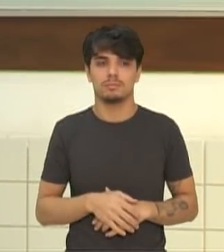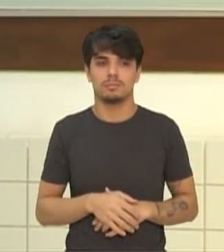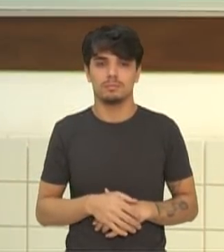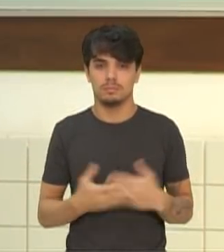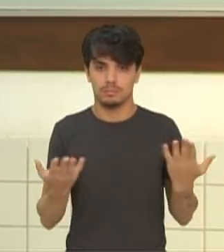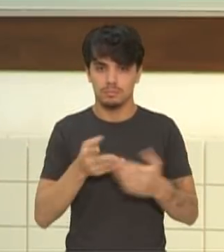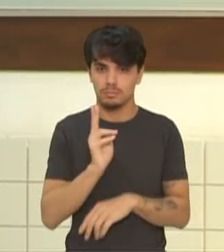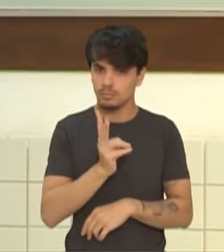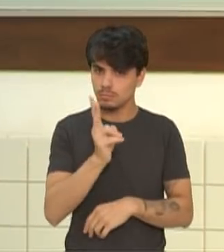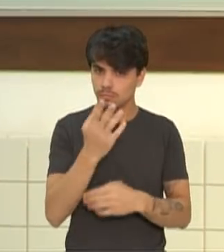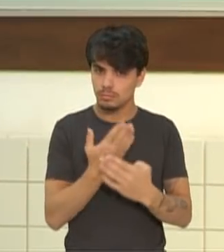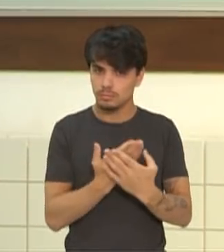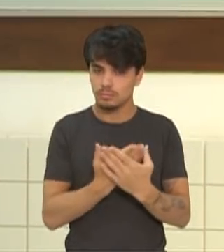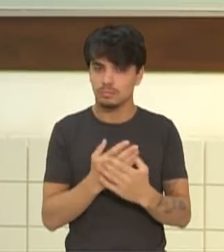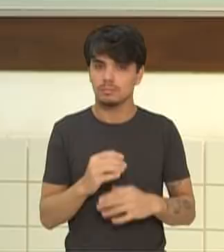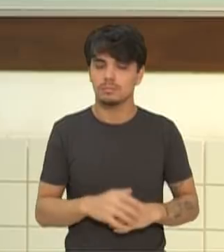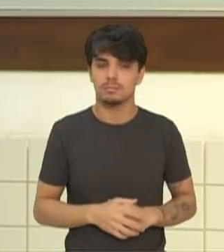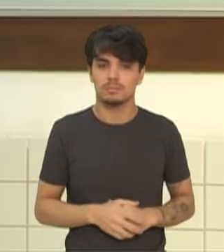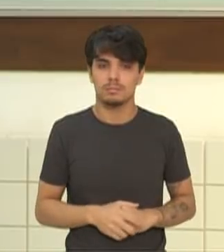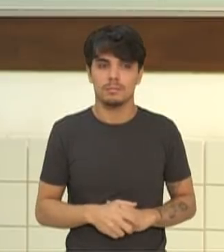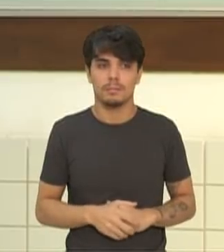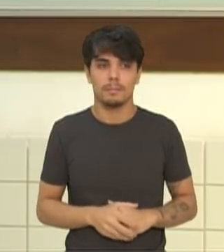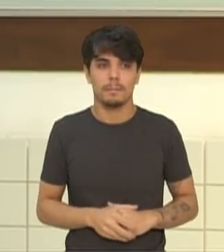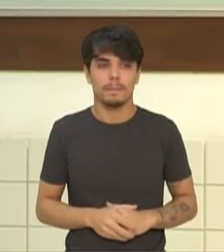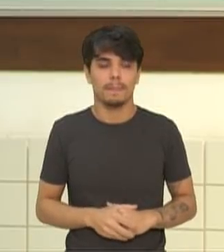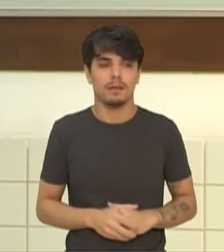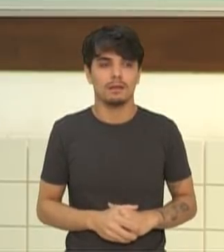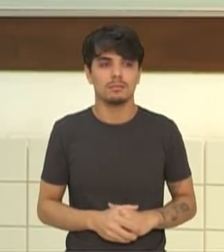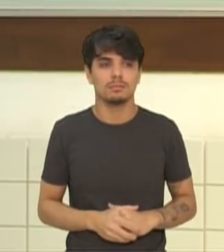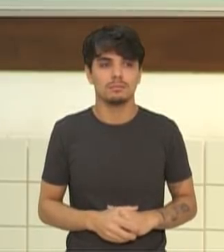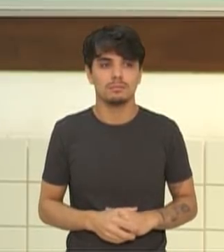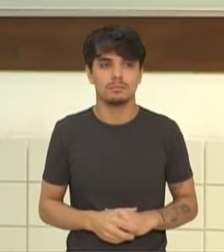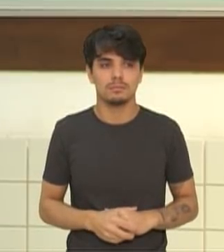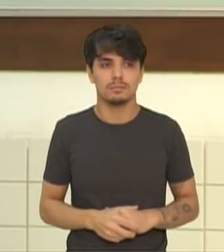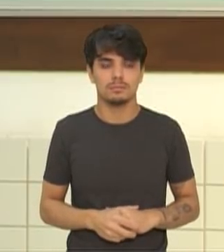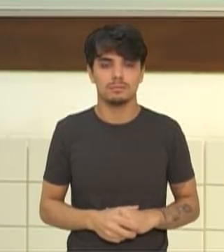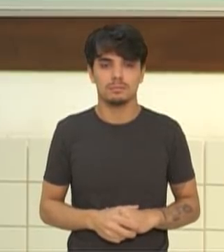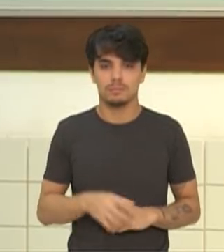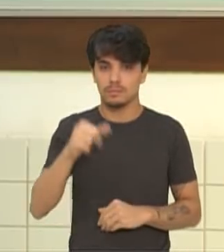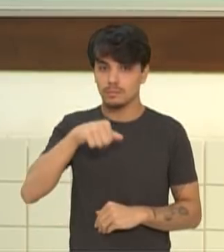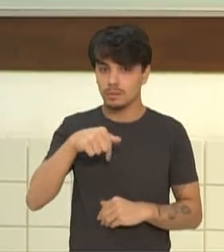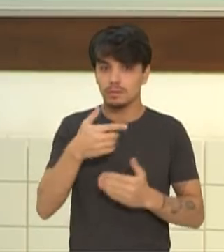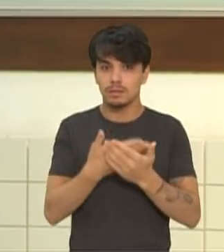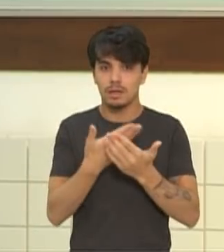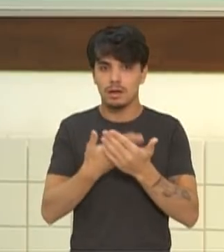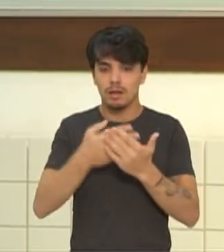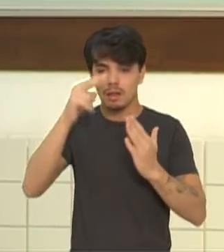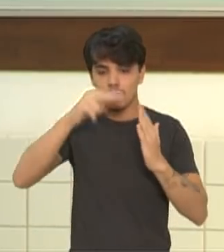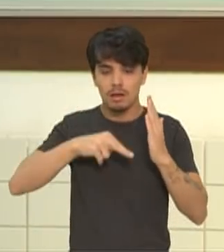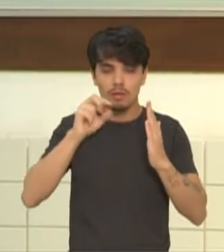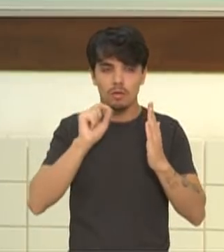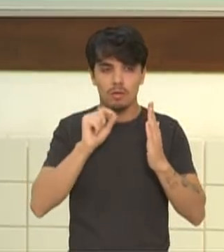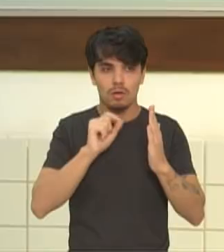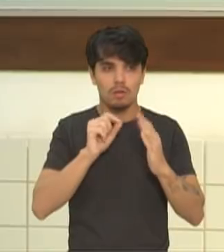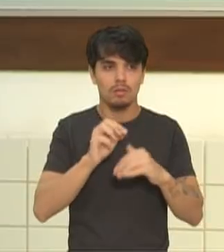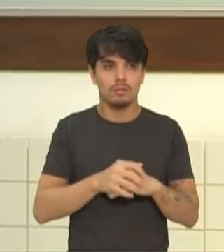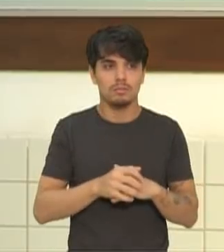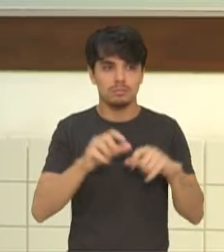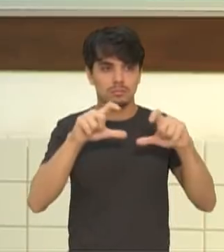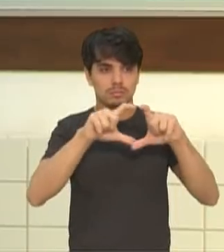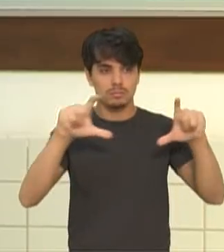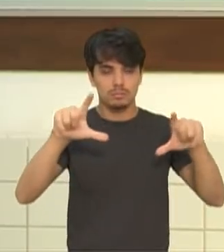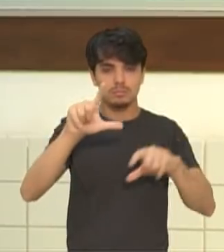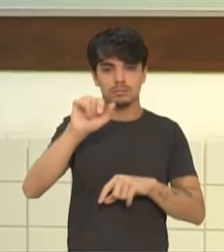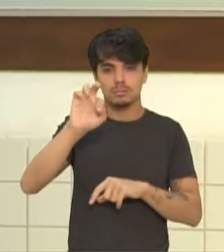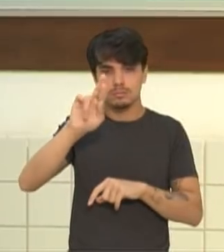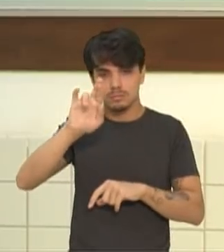Vamos continuar a nossa aula, então? Vamos lá. Nesta aula, veremos equação literal do primeiro grau, continuar,